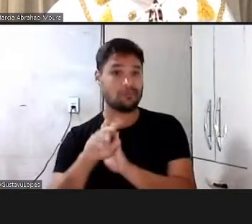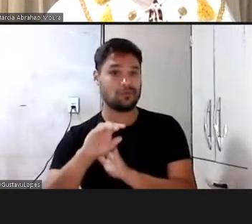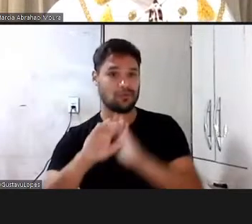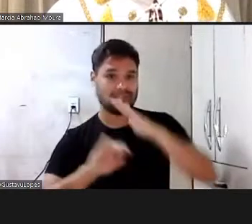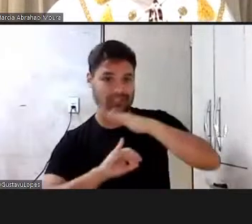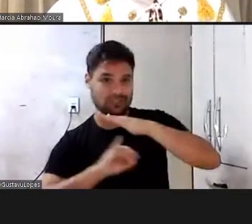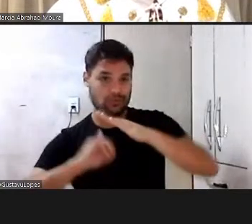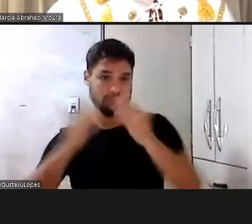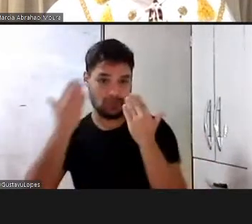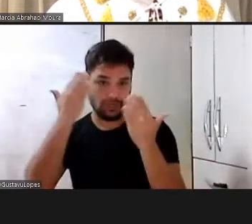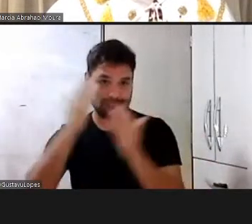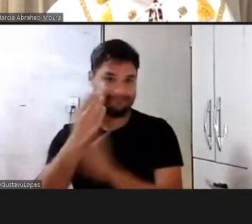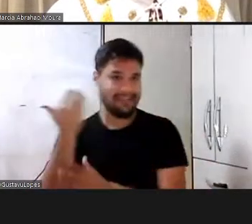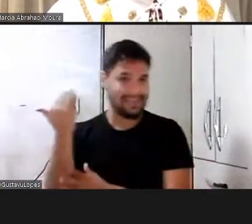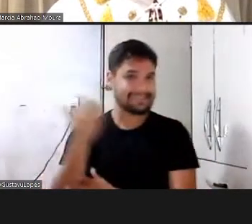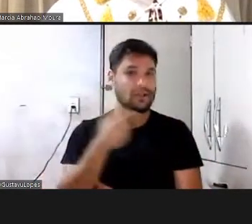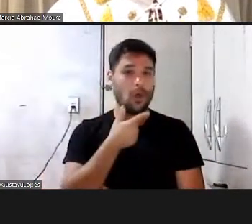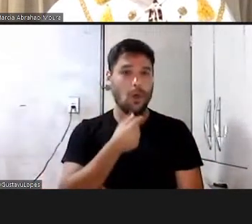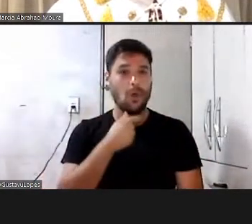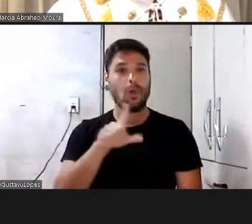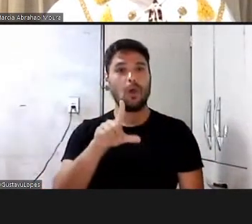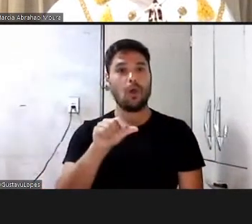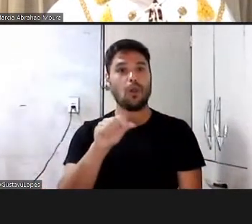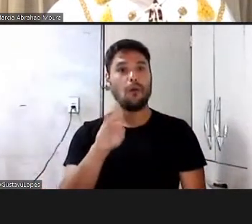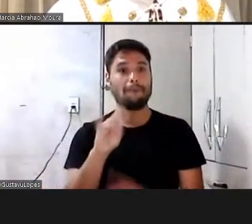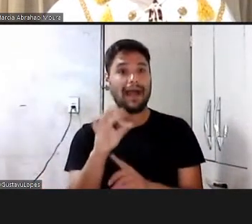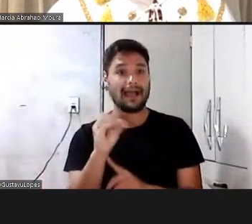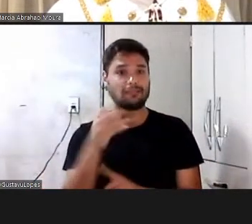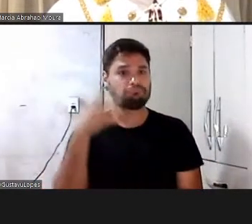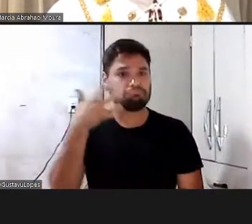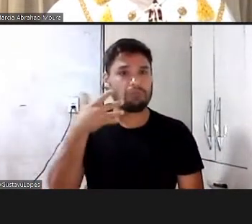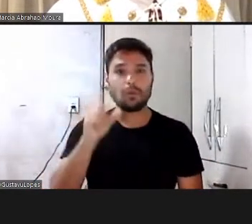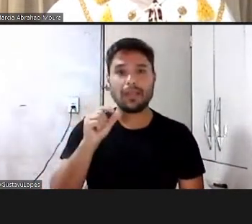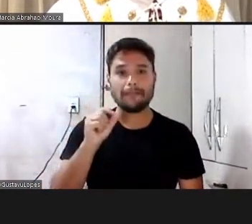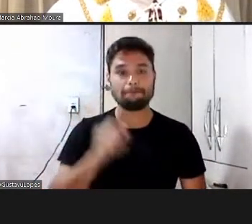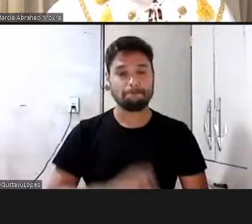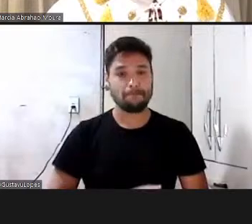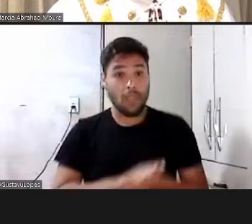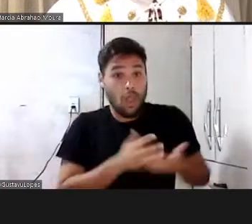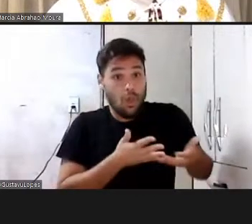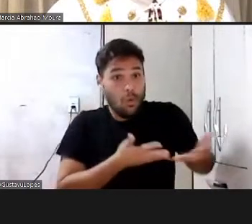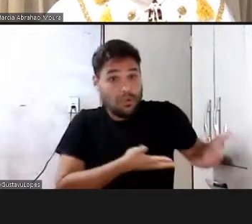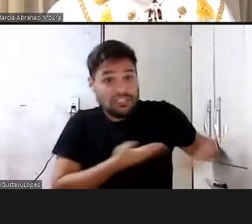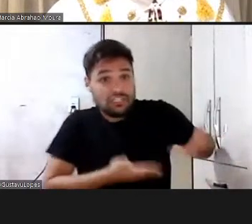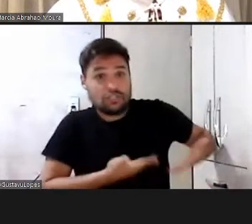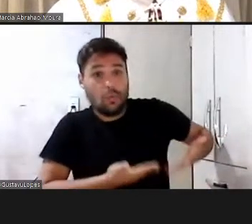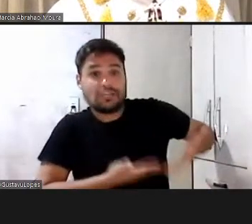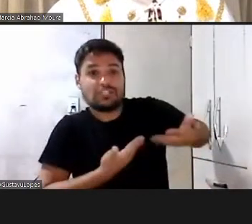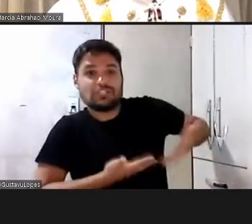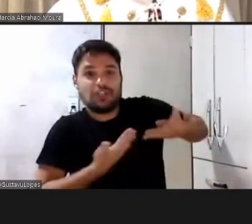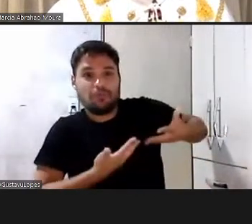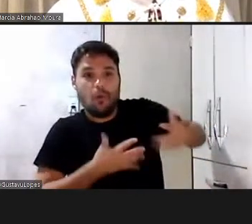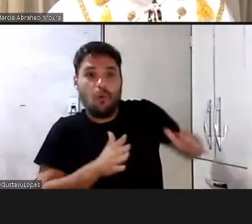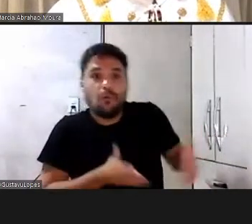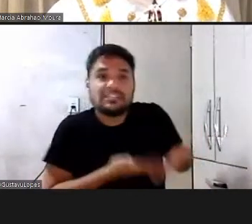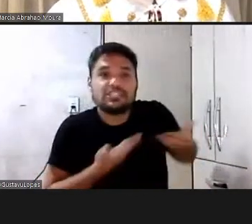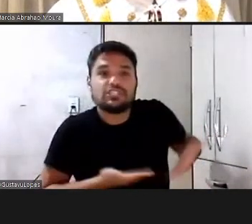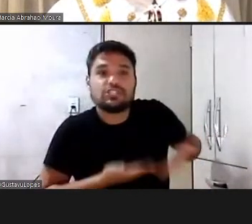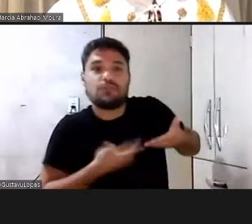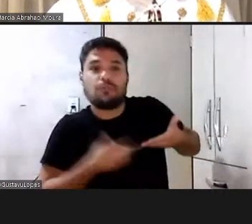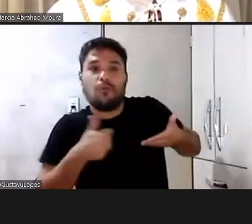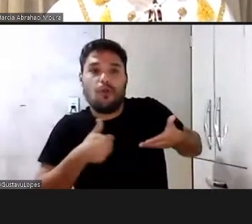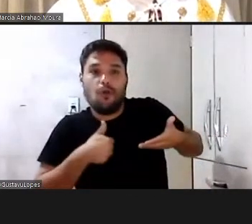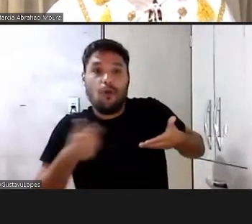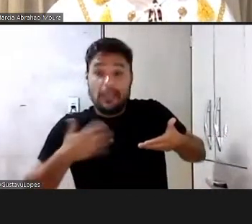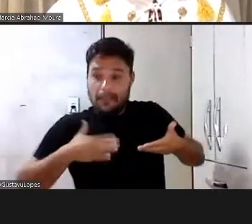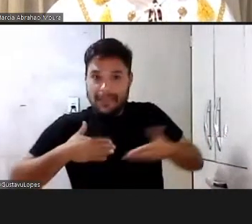Nas palavras de Lobato, a independência em relação a estímulos e a consequente liberdade de autoexpressão vem